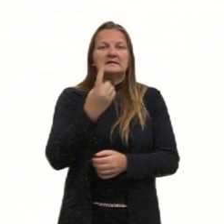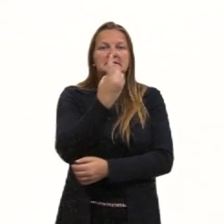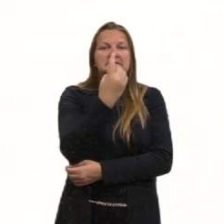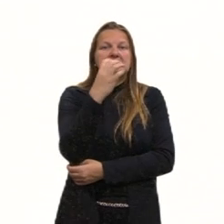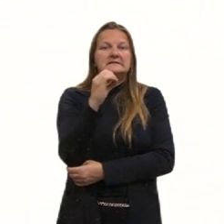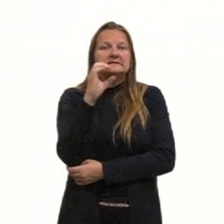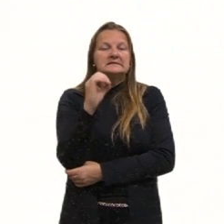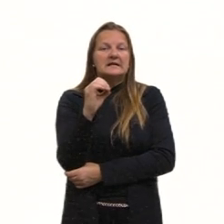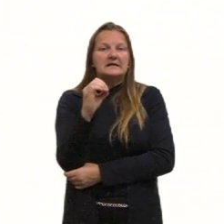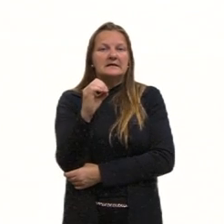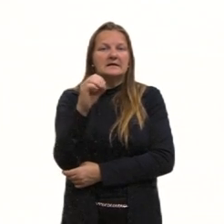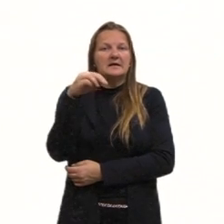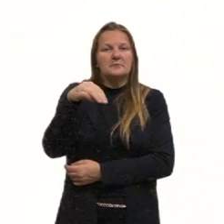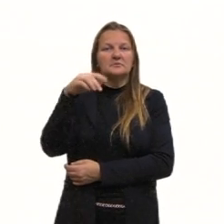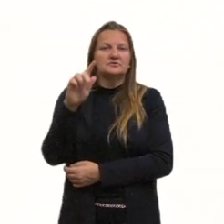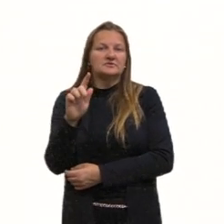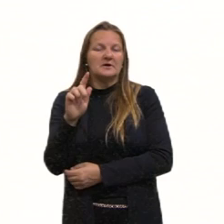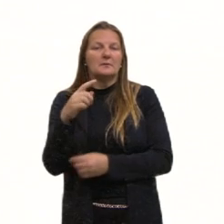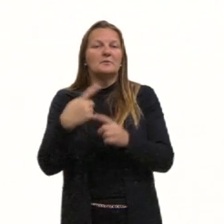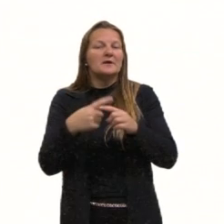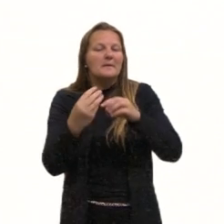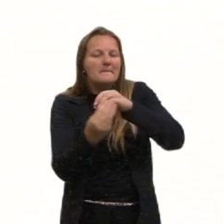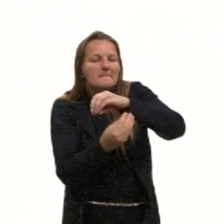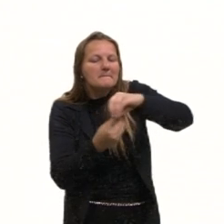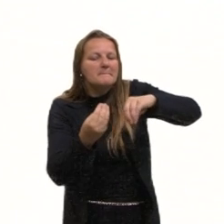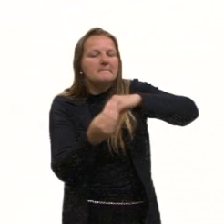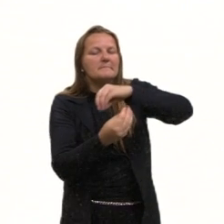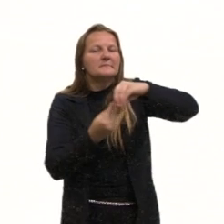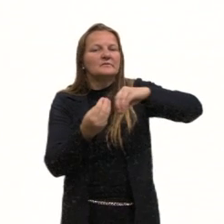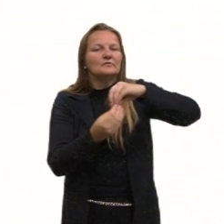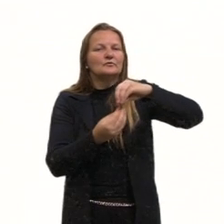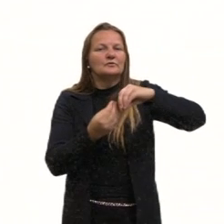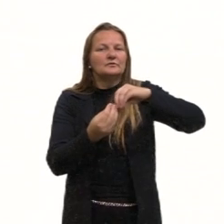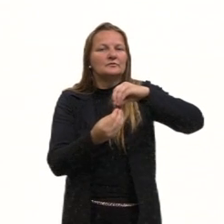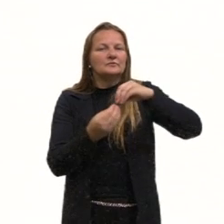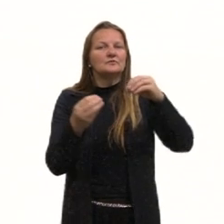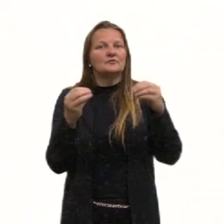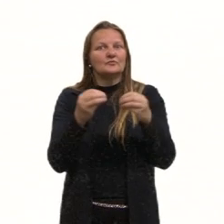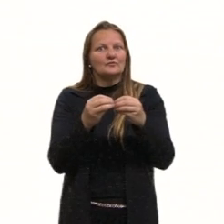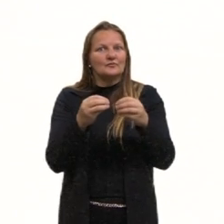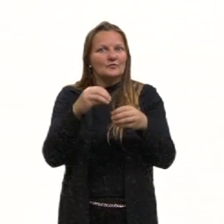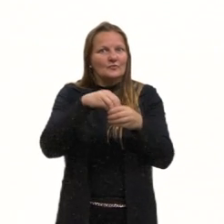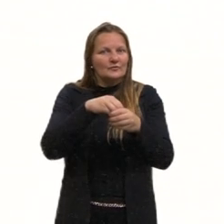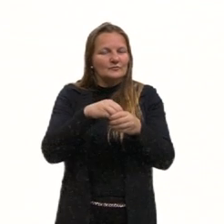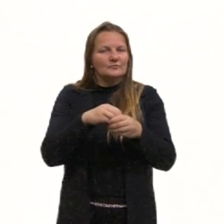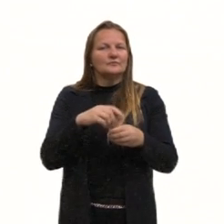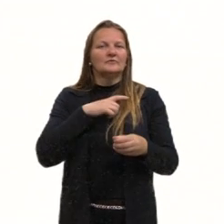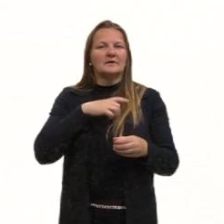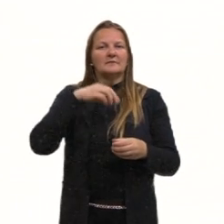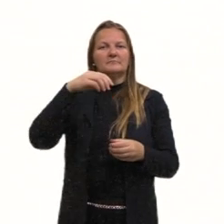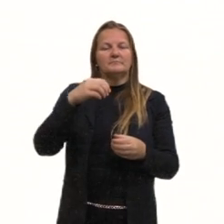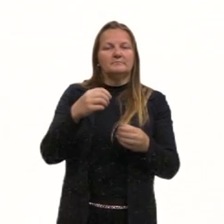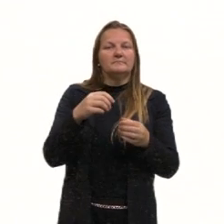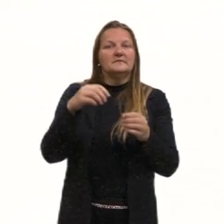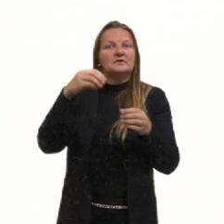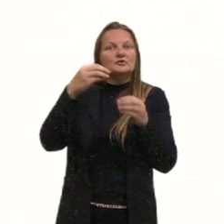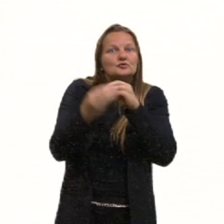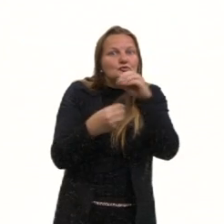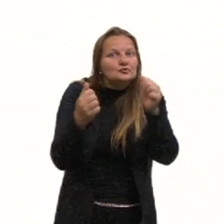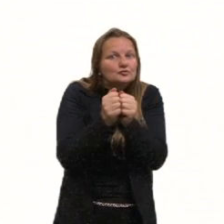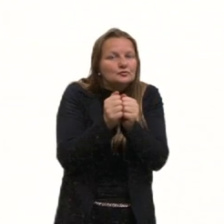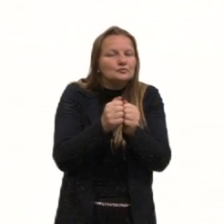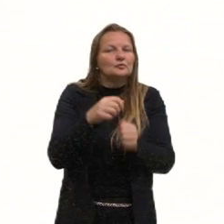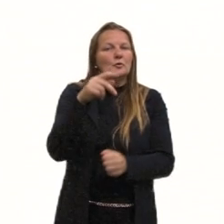mg já está certo porque é uma mistura de compostos que tem ali dentre eles o princípio ativo